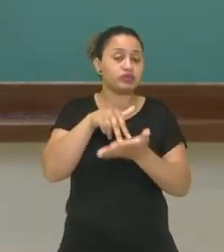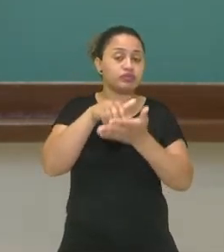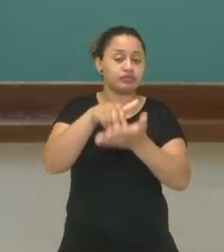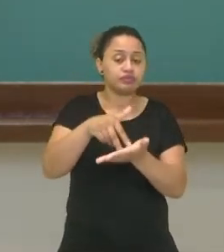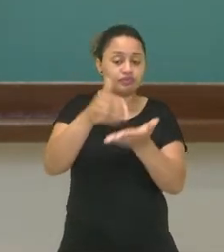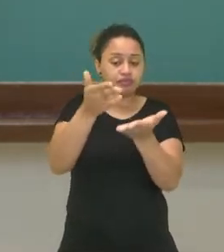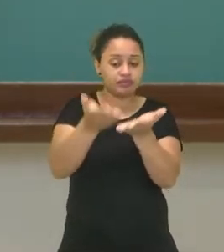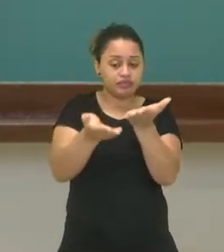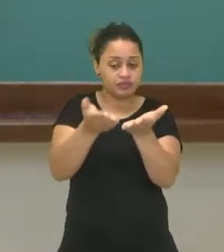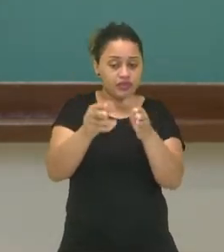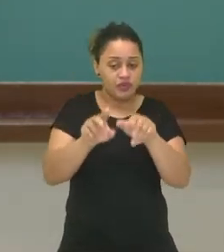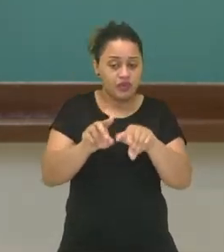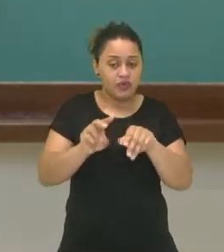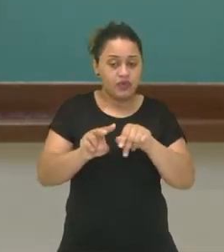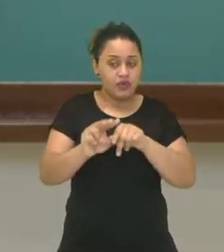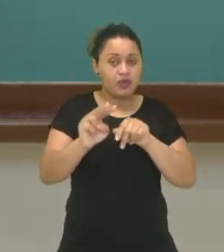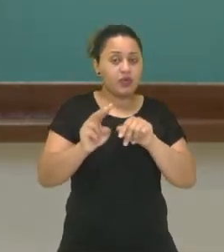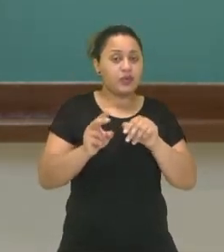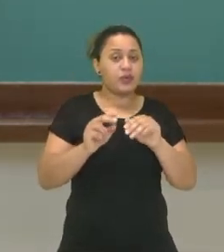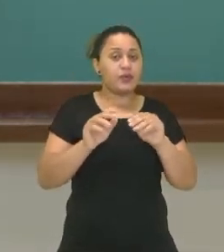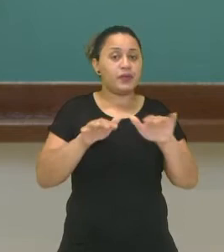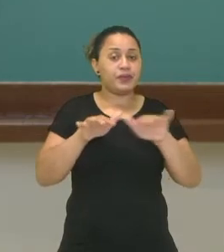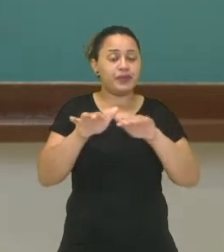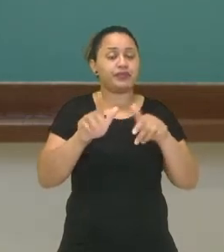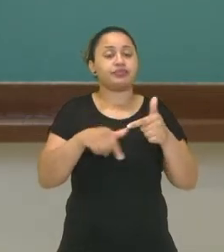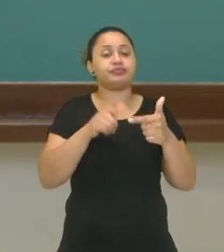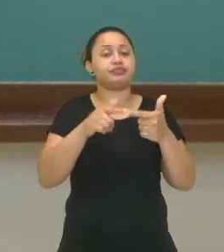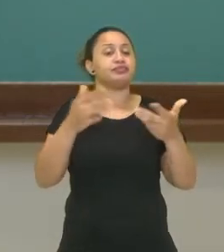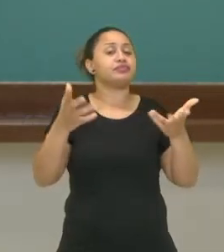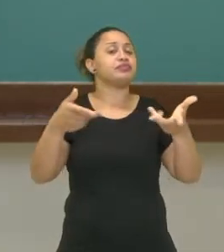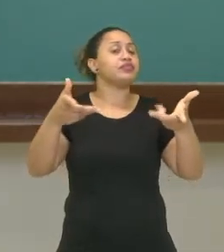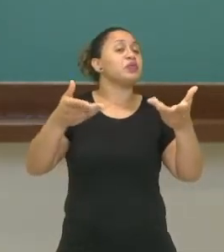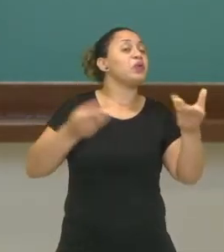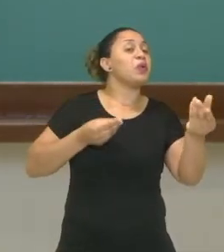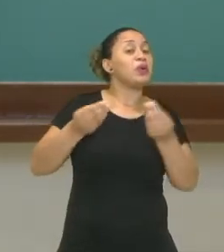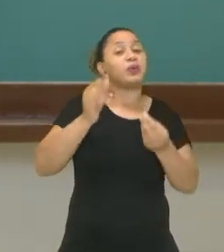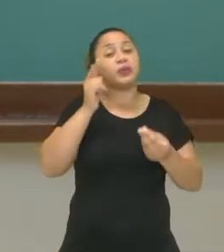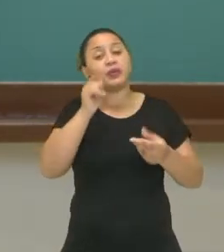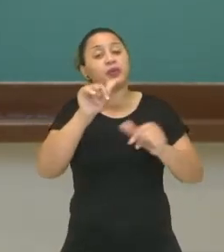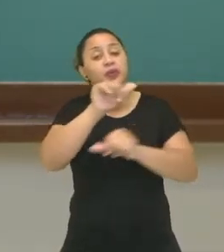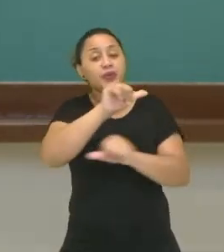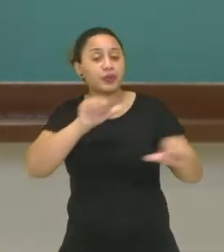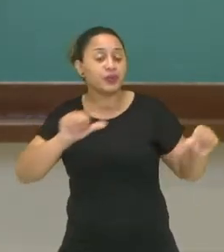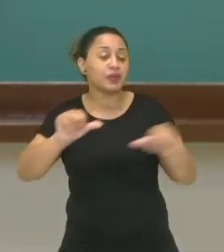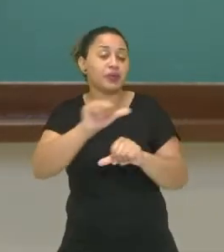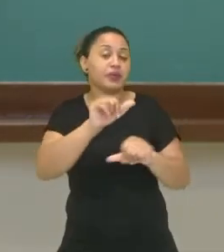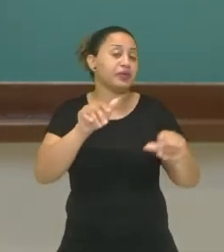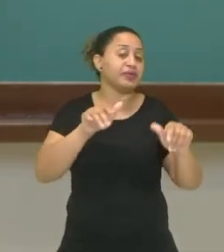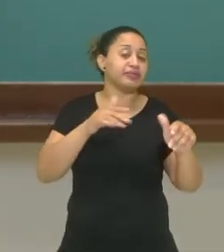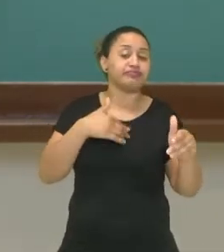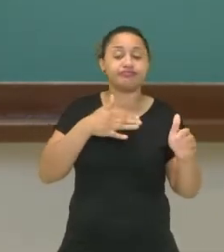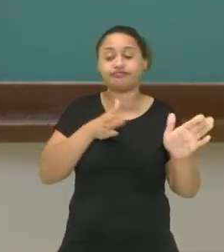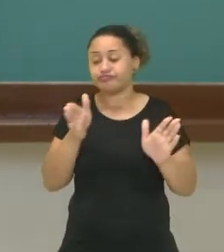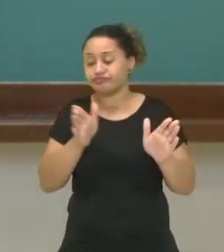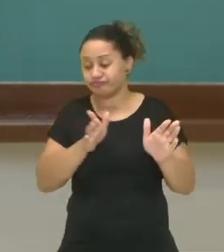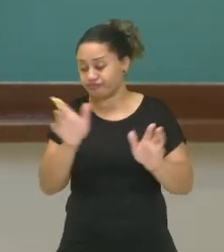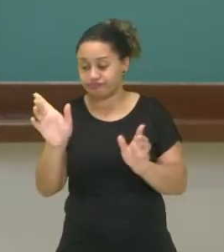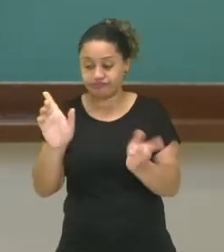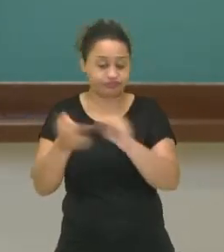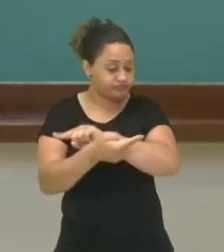no movimento. Agilidade, como que eu consigo mudar de direção? Será que eu